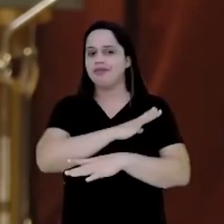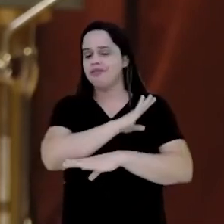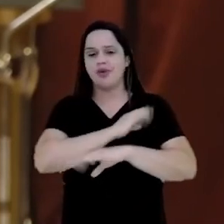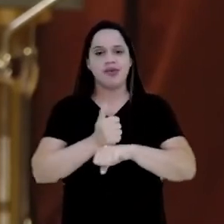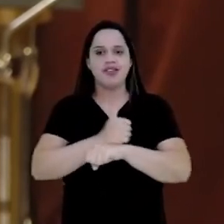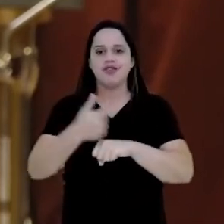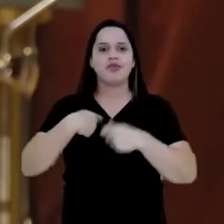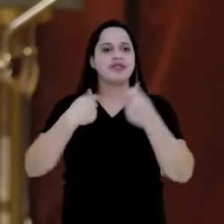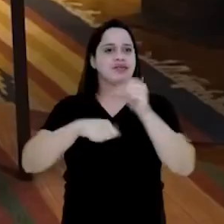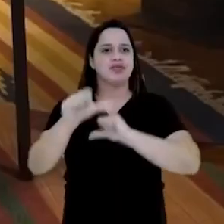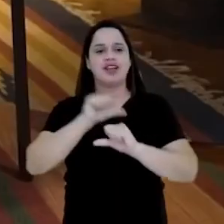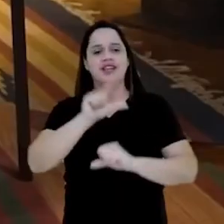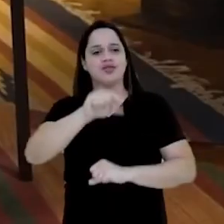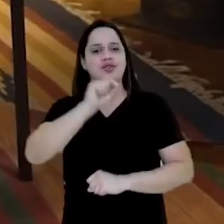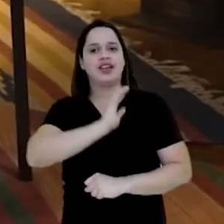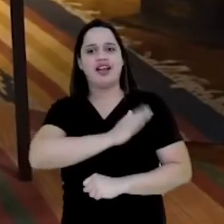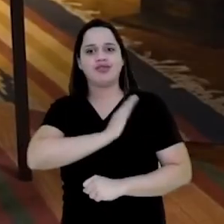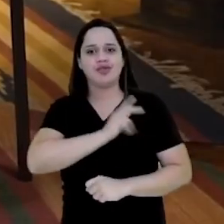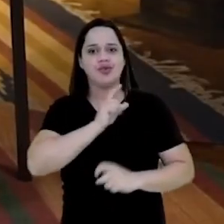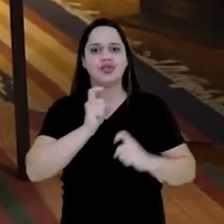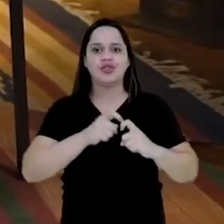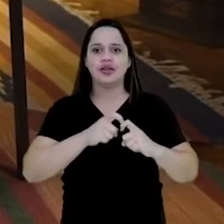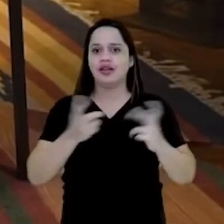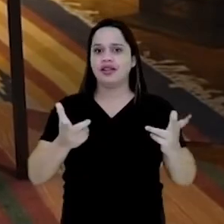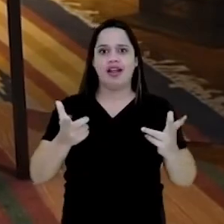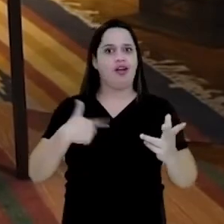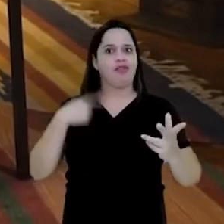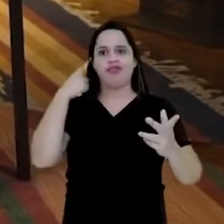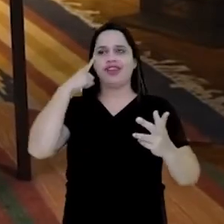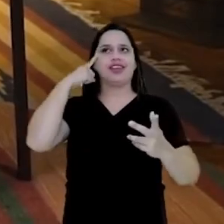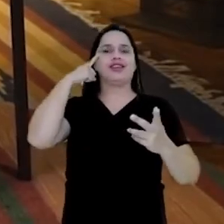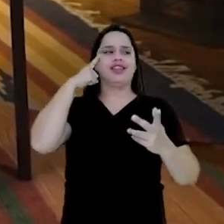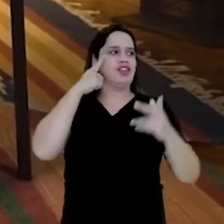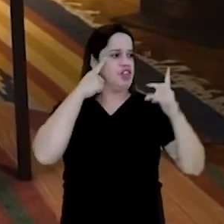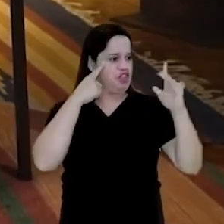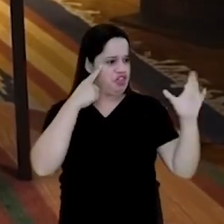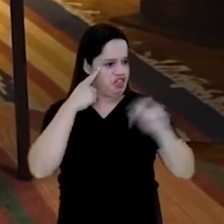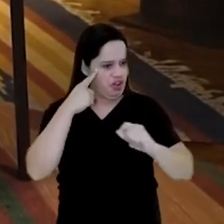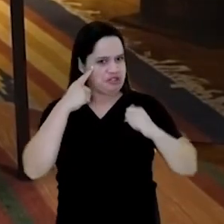carreira vou ter que ser cardiologista não fiquei na glória